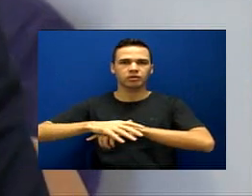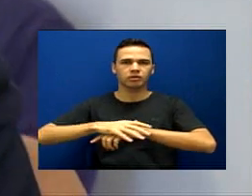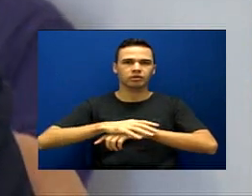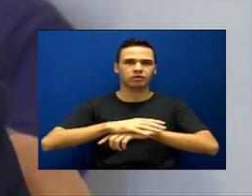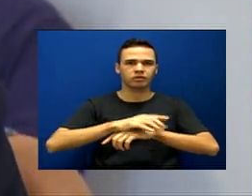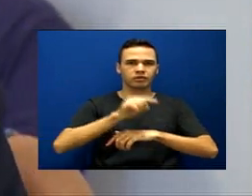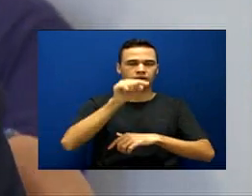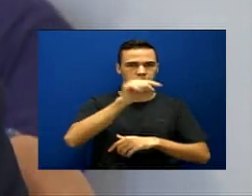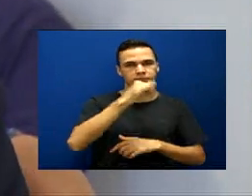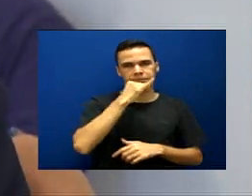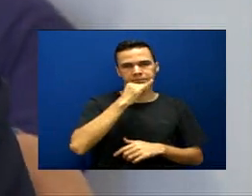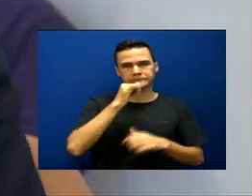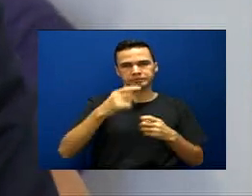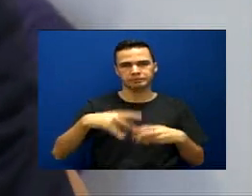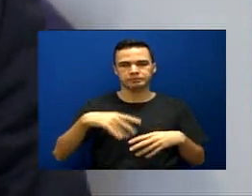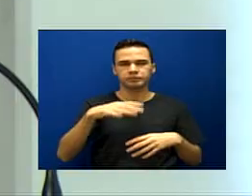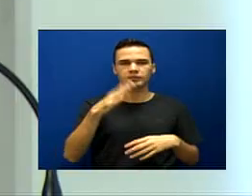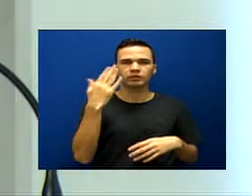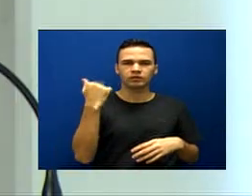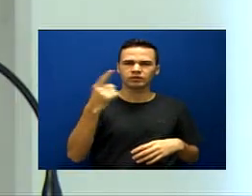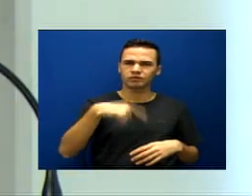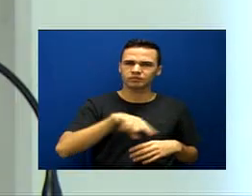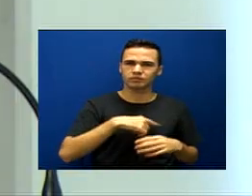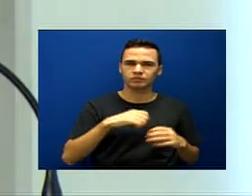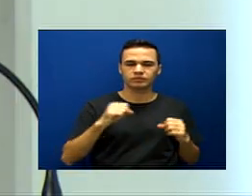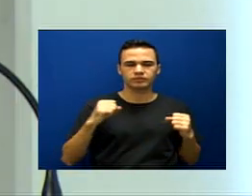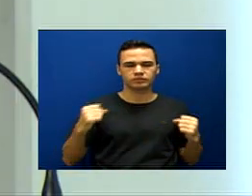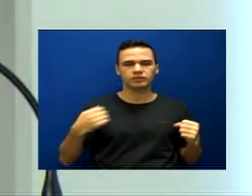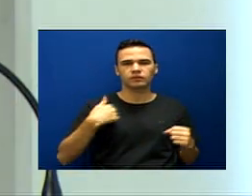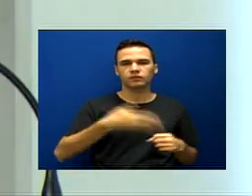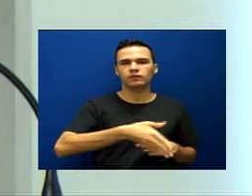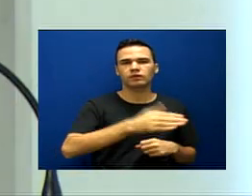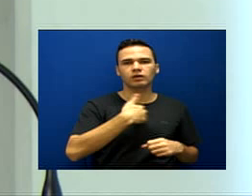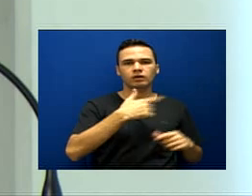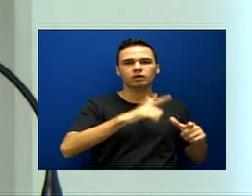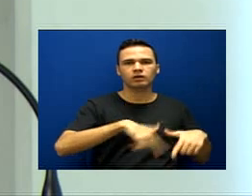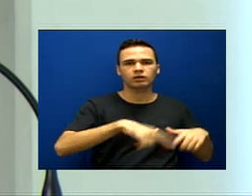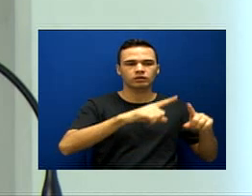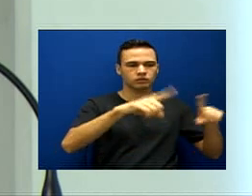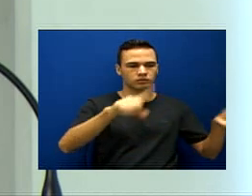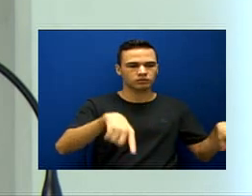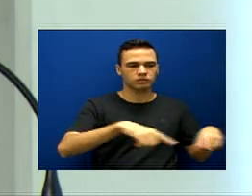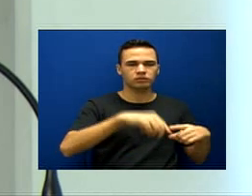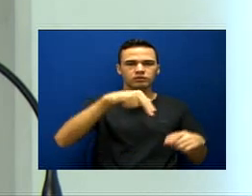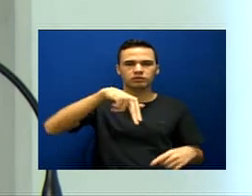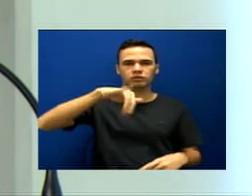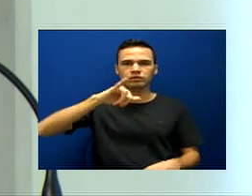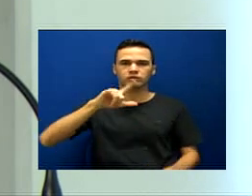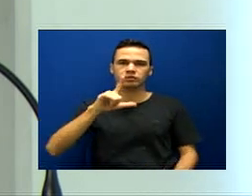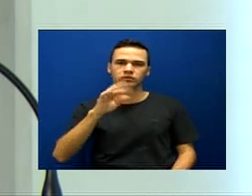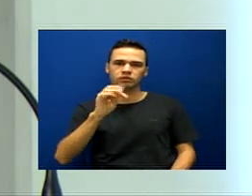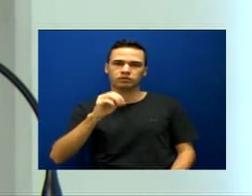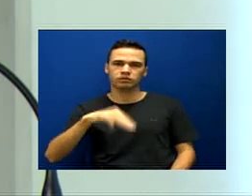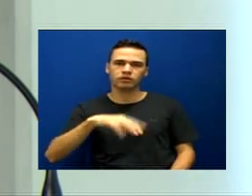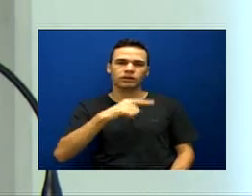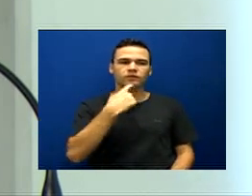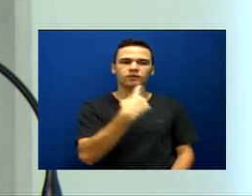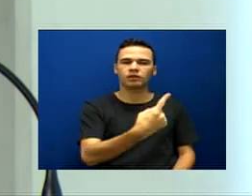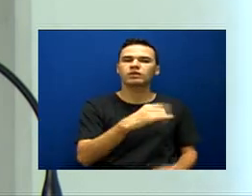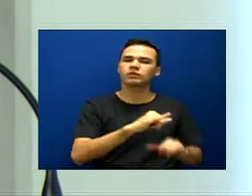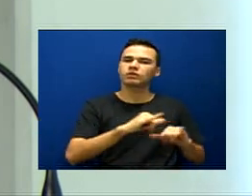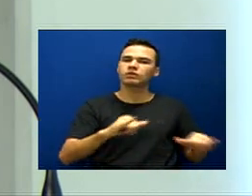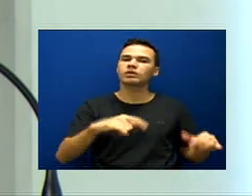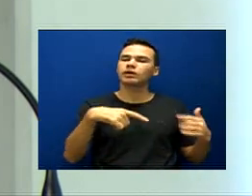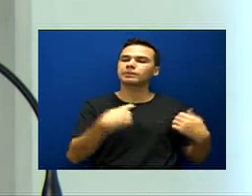O que um grupo... Aquele ginásio, nós tivemos que correr atrás. Primeiro, nós definimos que o local fosse no Newton Torres, porque ele deu total liberdade. Ele não condicionou,